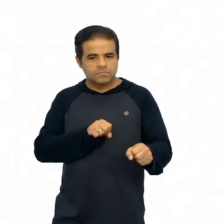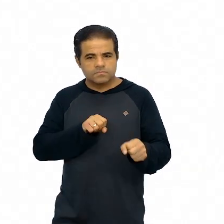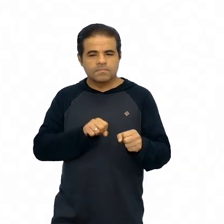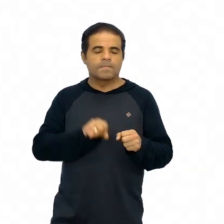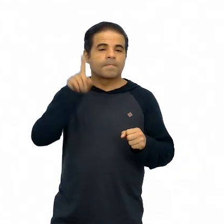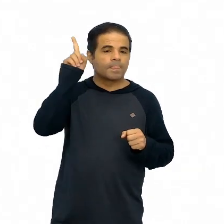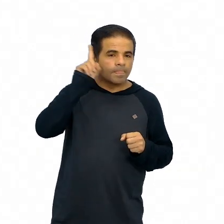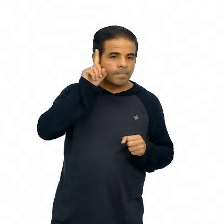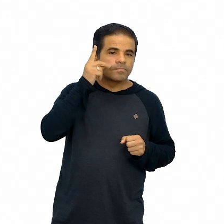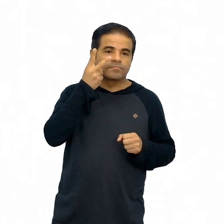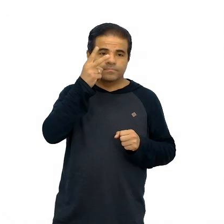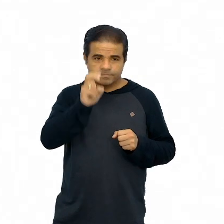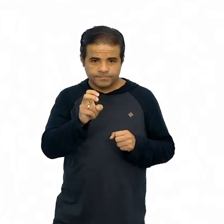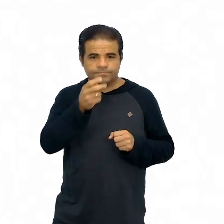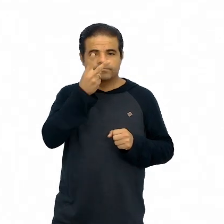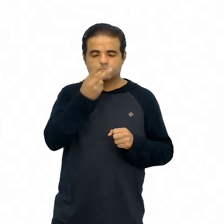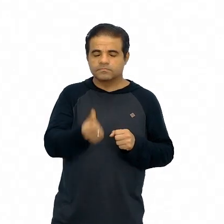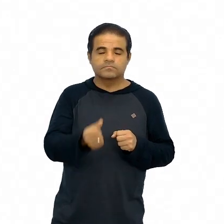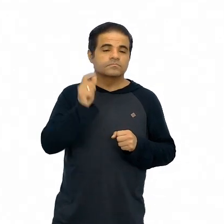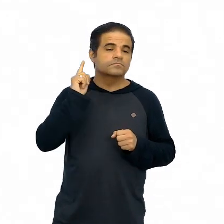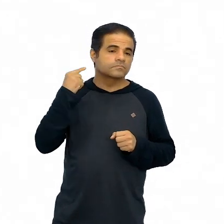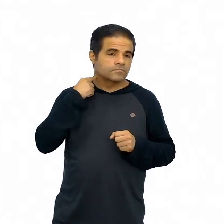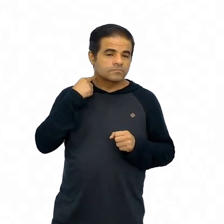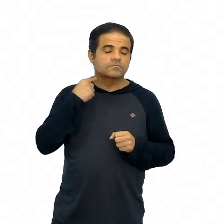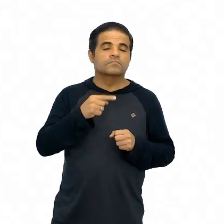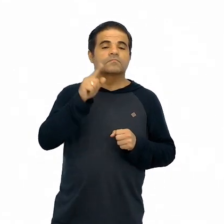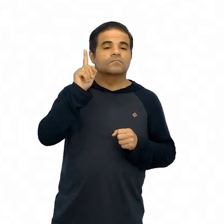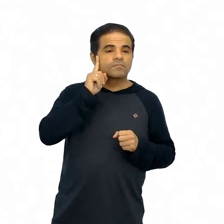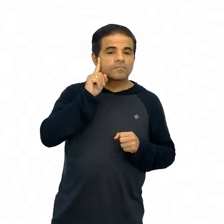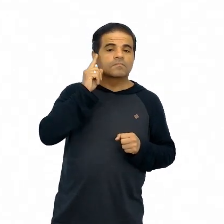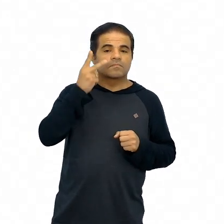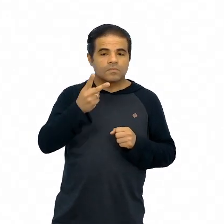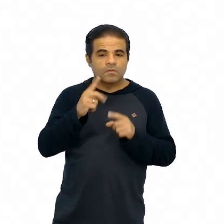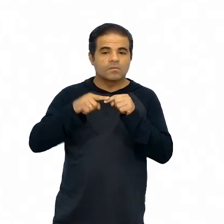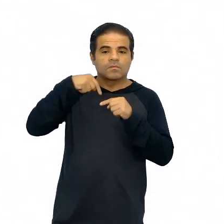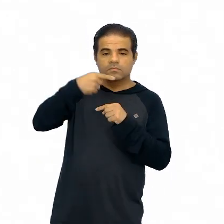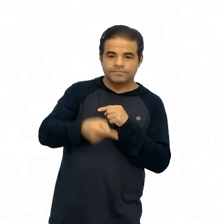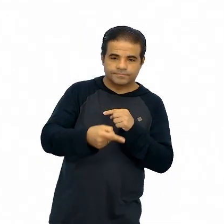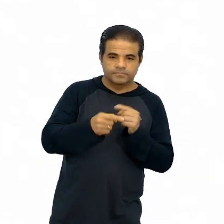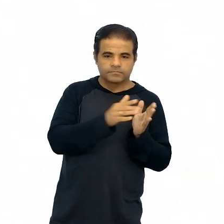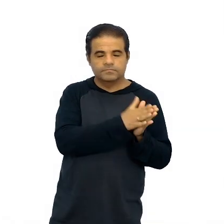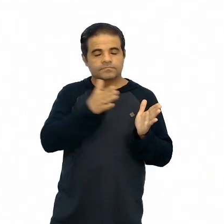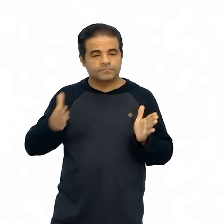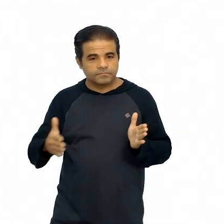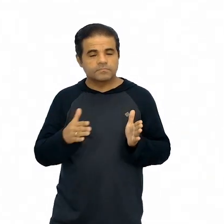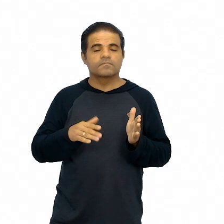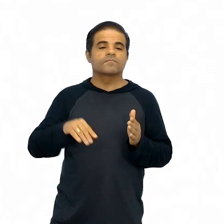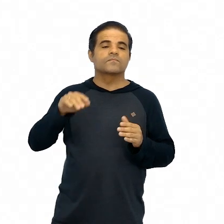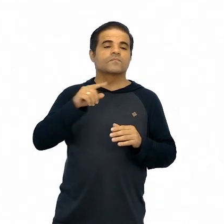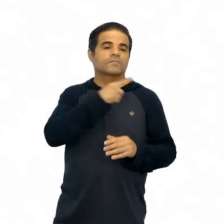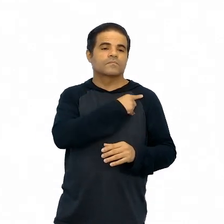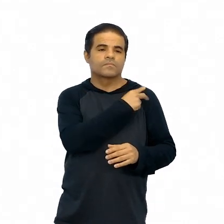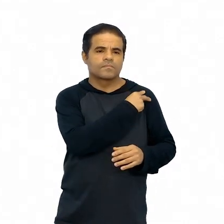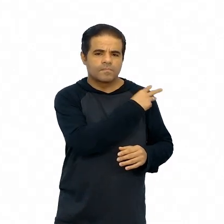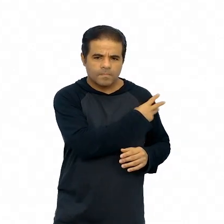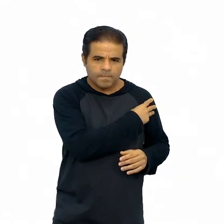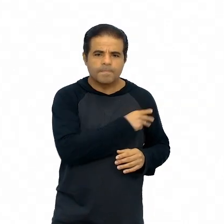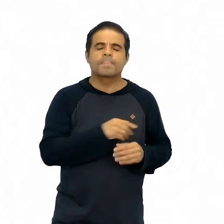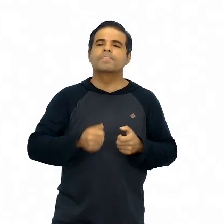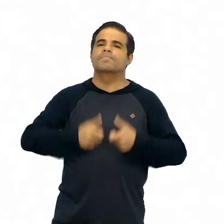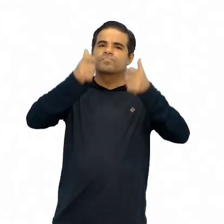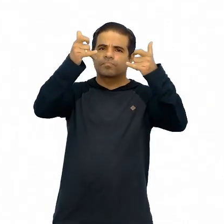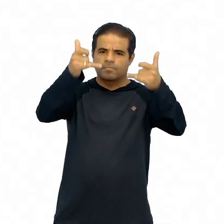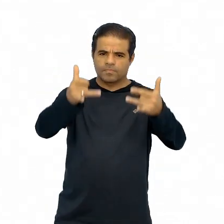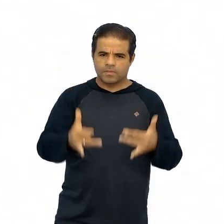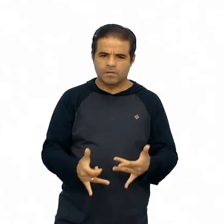dia 26/5, e no dia 2/6 para a formação de série do ensino médio. E vão